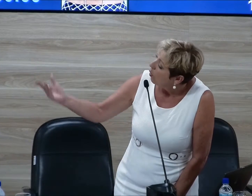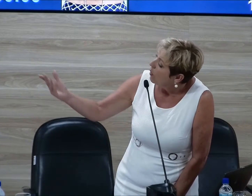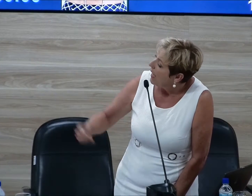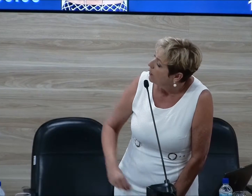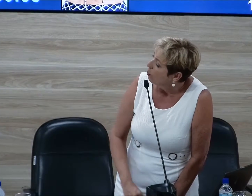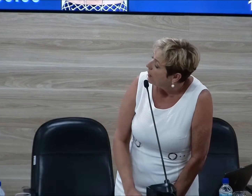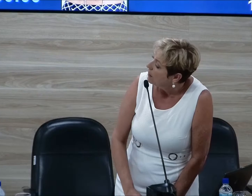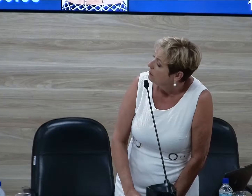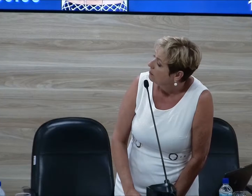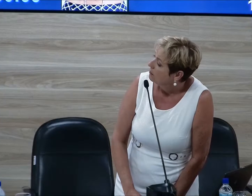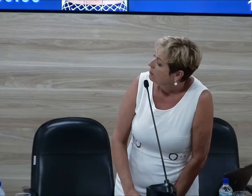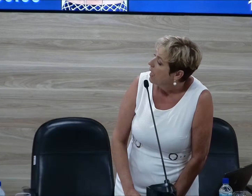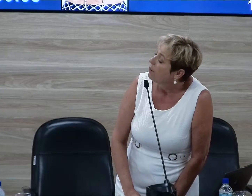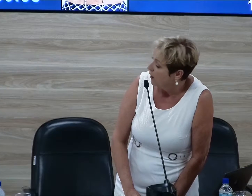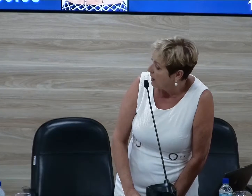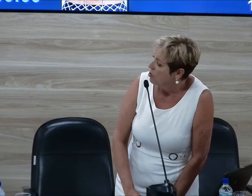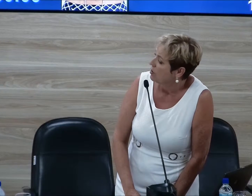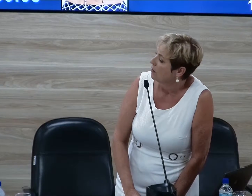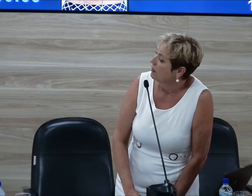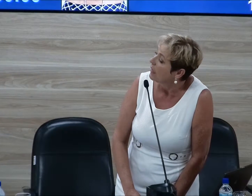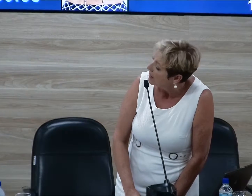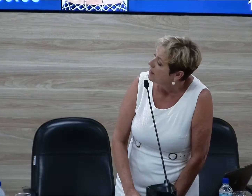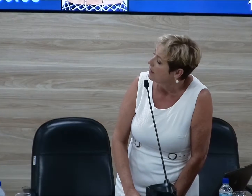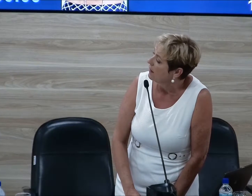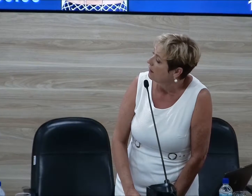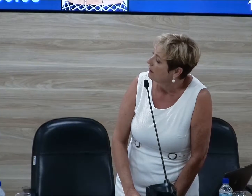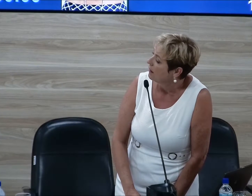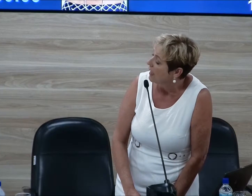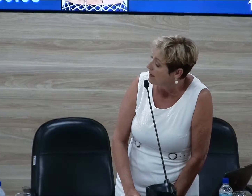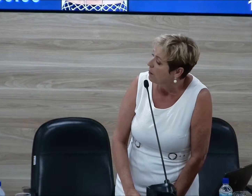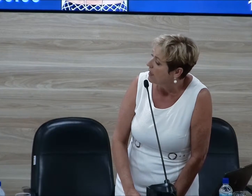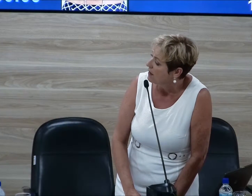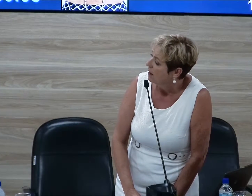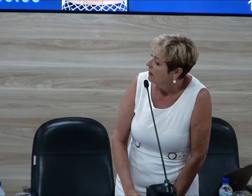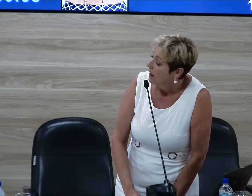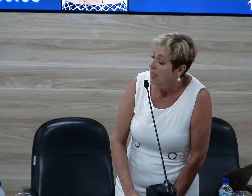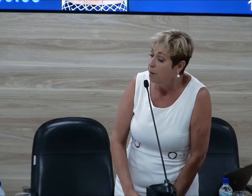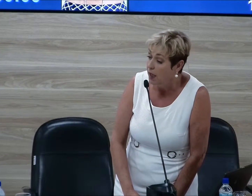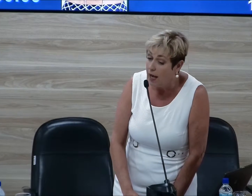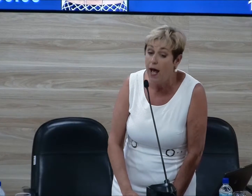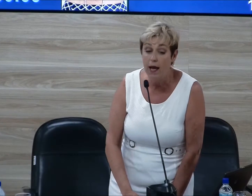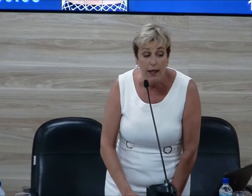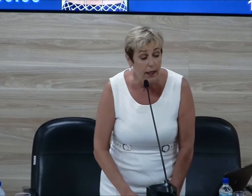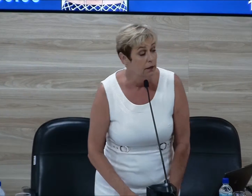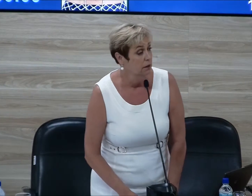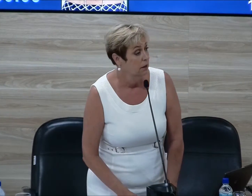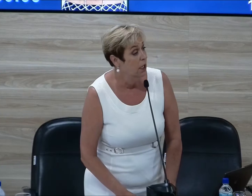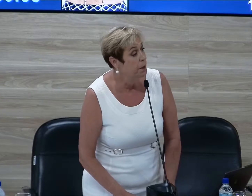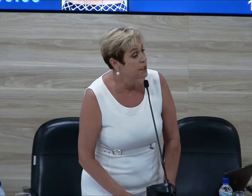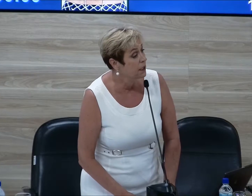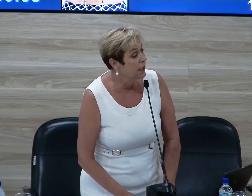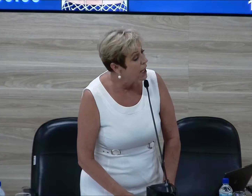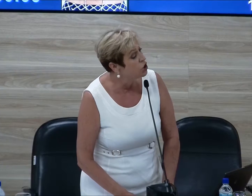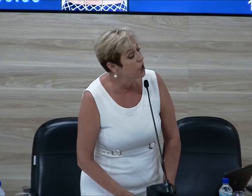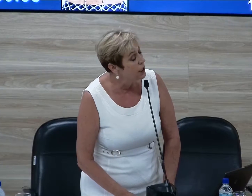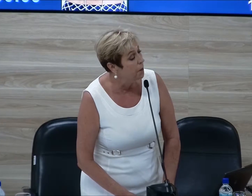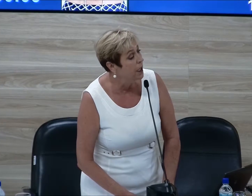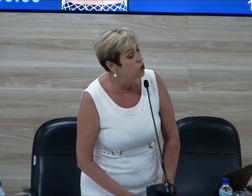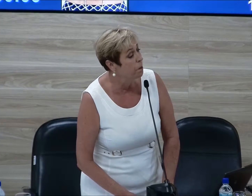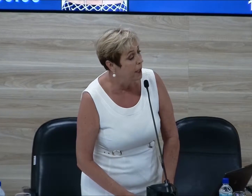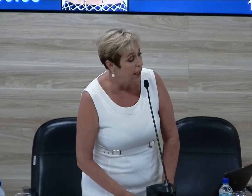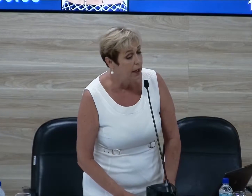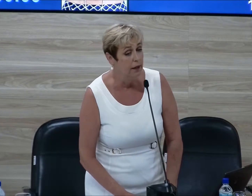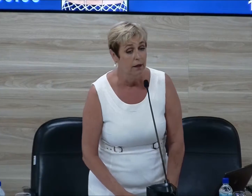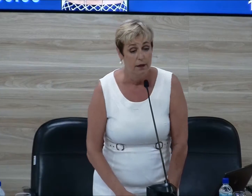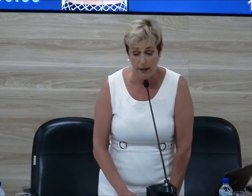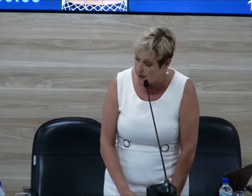ter colocado o MIR à frente nessa mesa. Caberá a ele representar dignamente